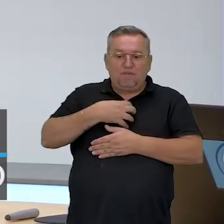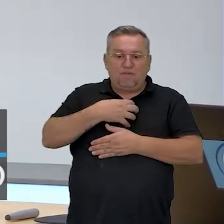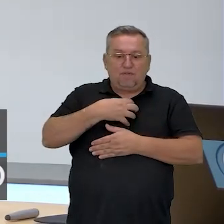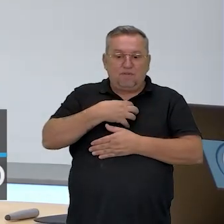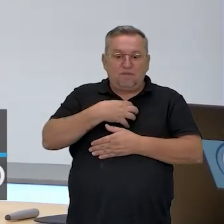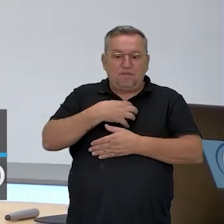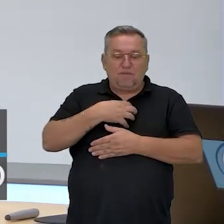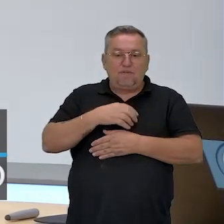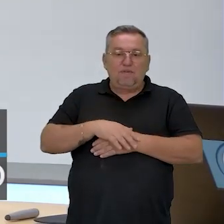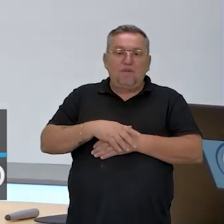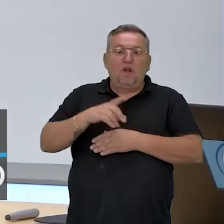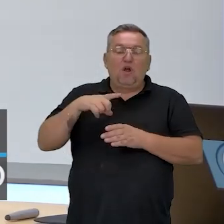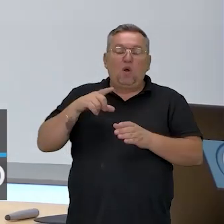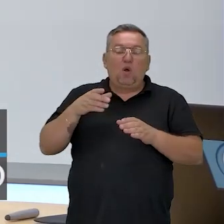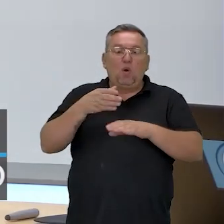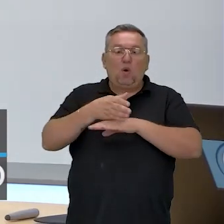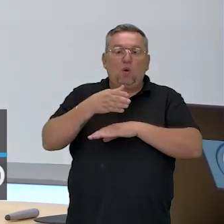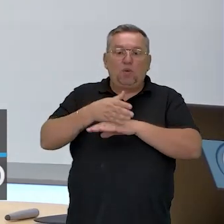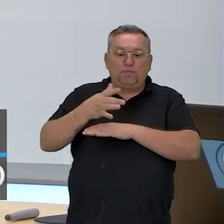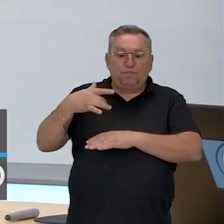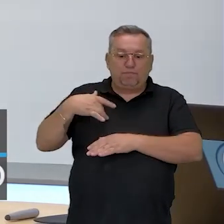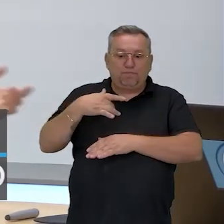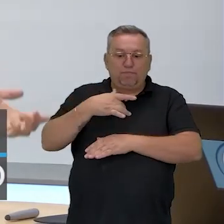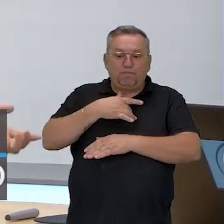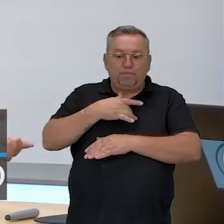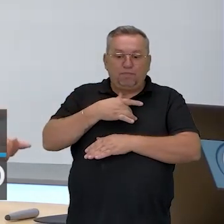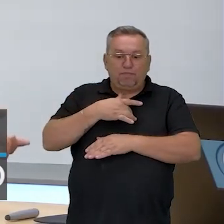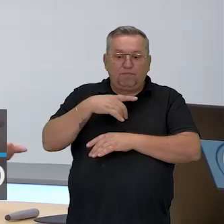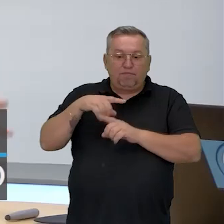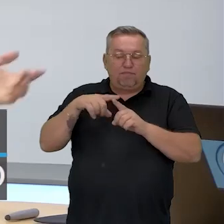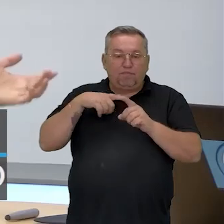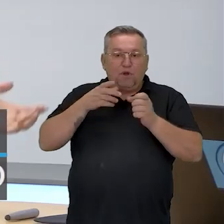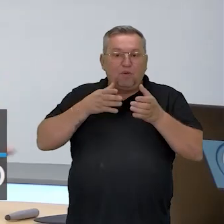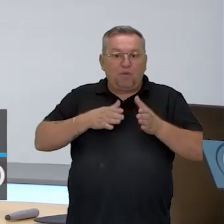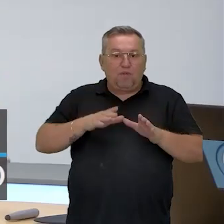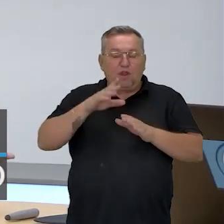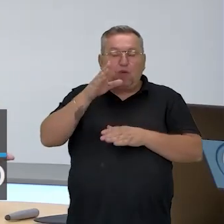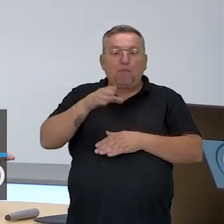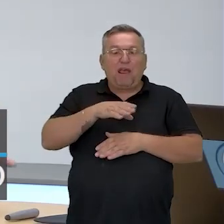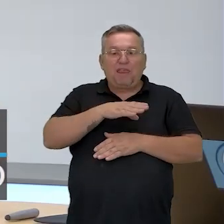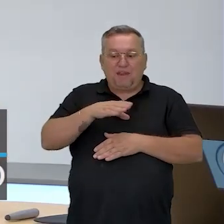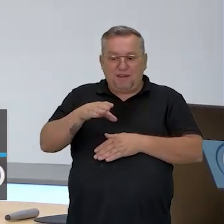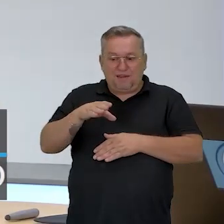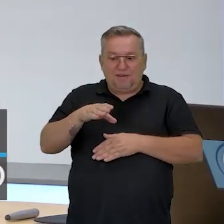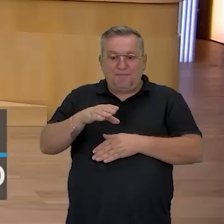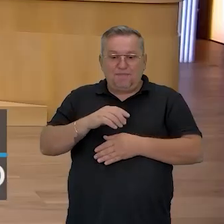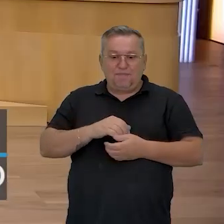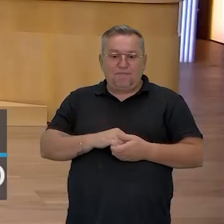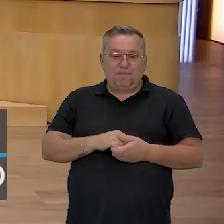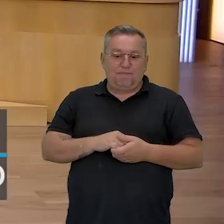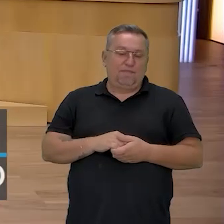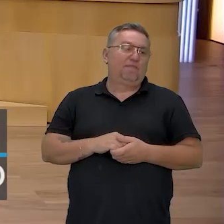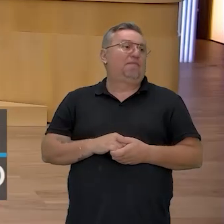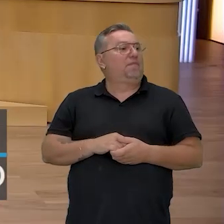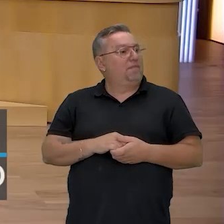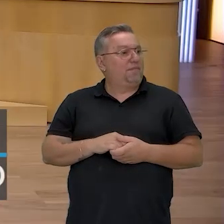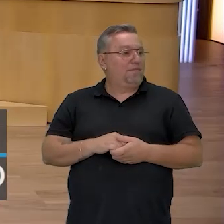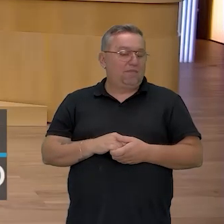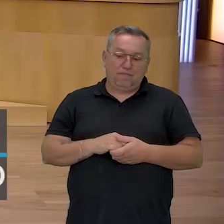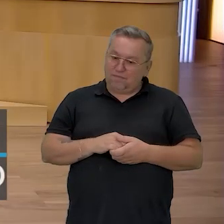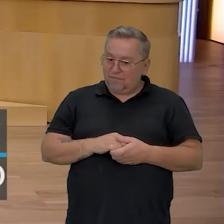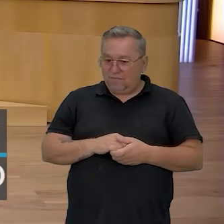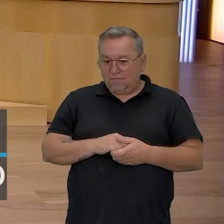super precária, cujo acesso à saúde era através de parteiras e benzedeiras. Exato. Que conclusão a gente